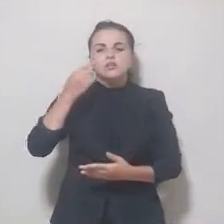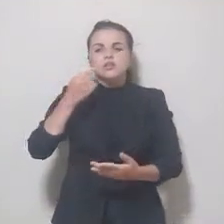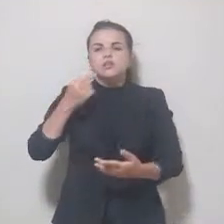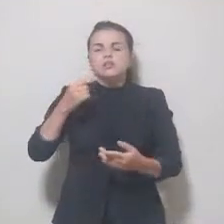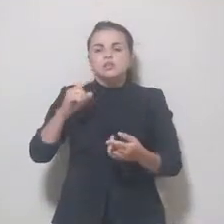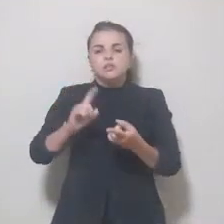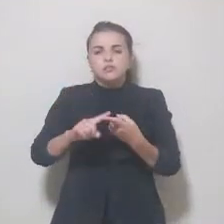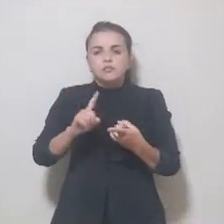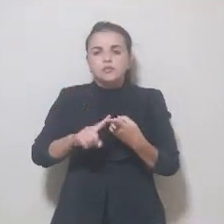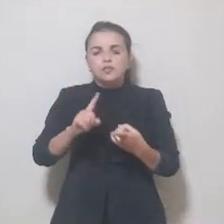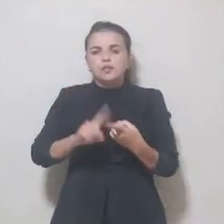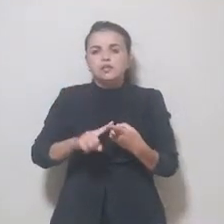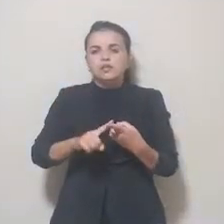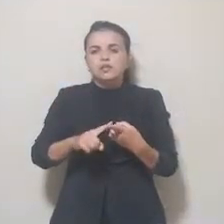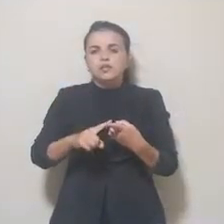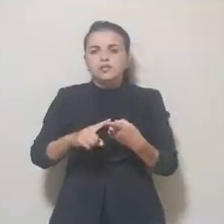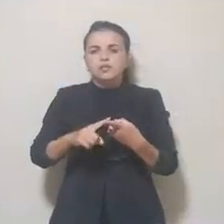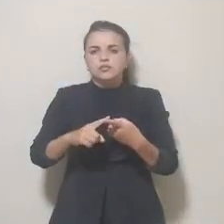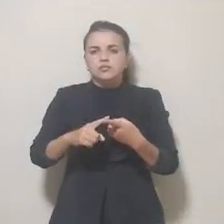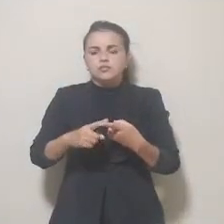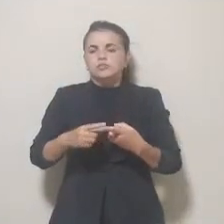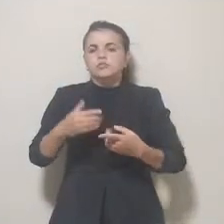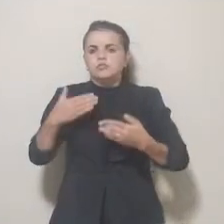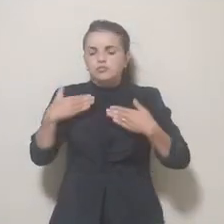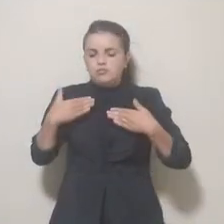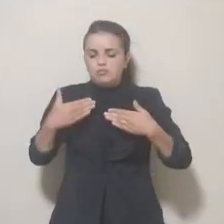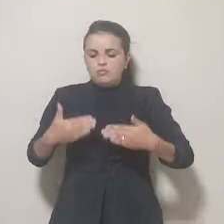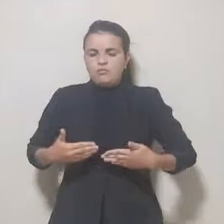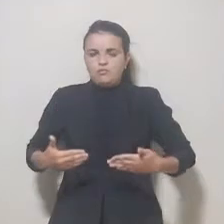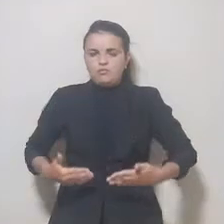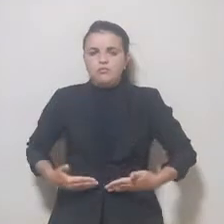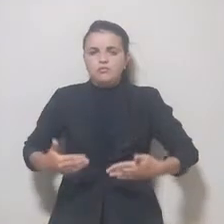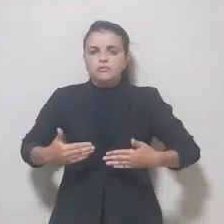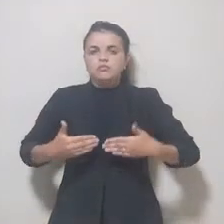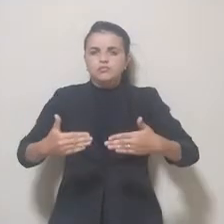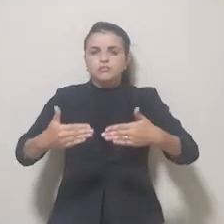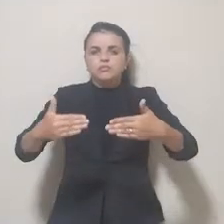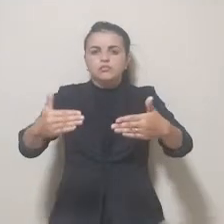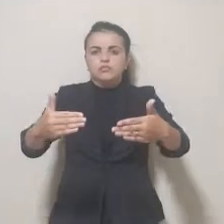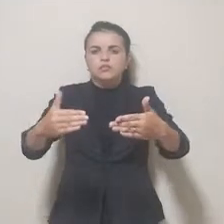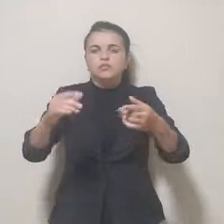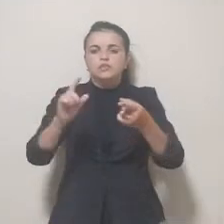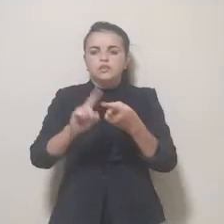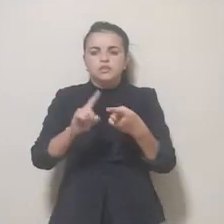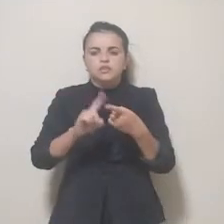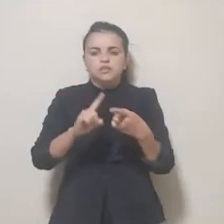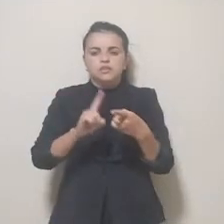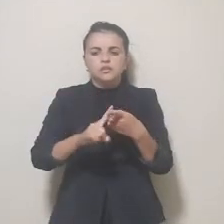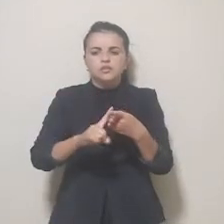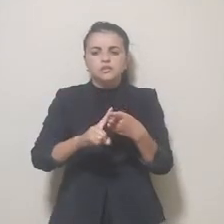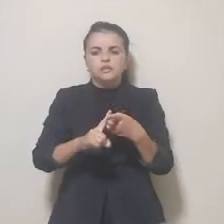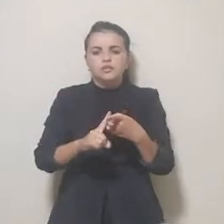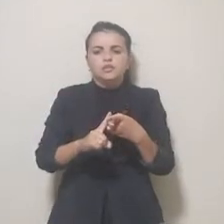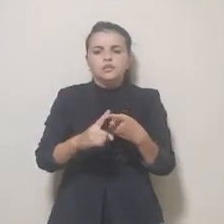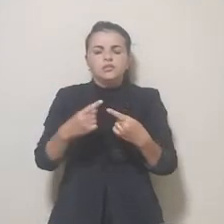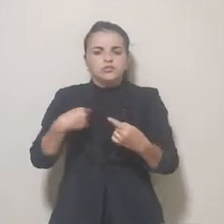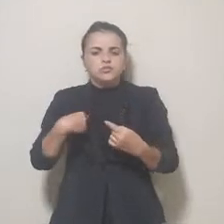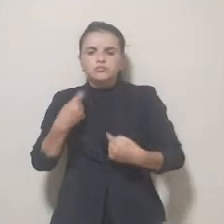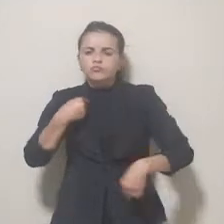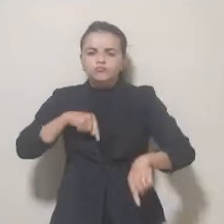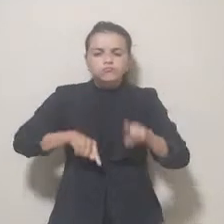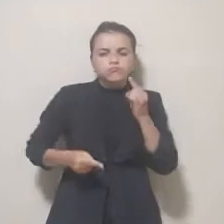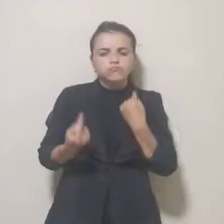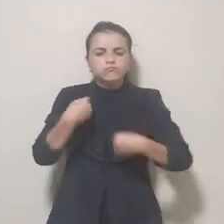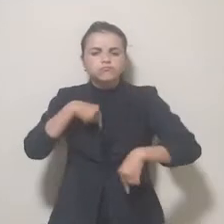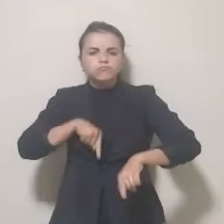conteúdo. Então na aula passada a gente estudou quais eram as etapas do desenvolvimento humano, que a gente viu que inicia lá no recém-nascido, na